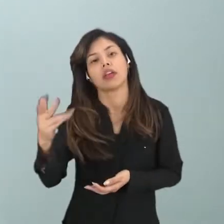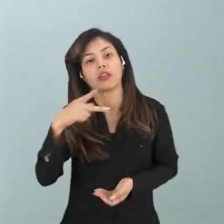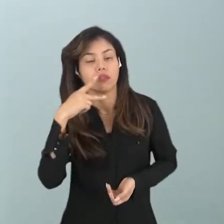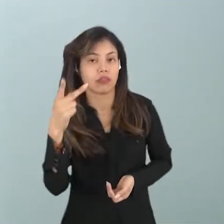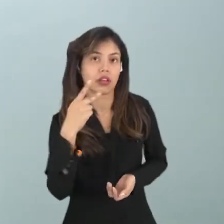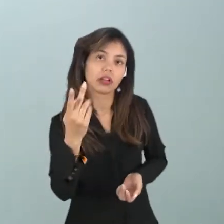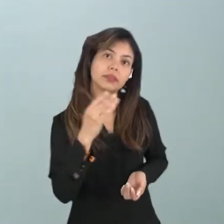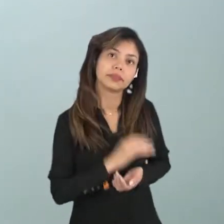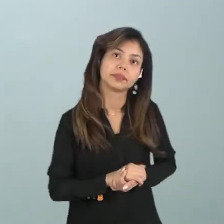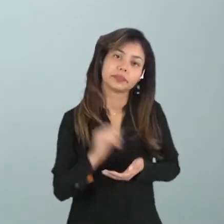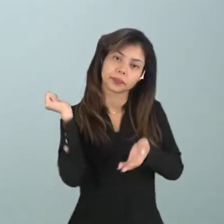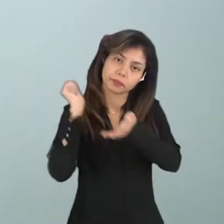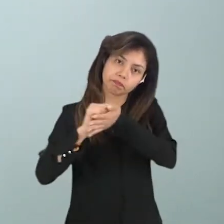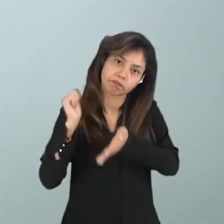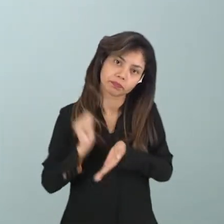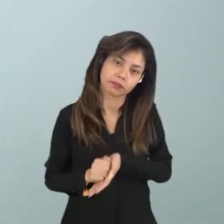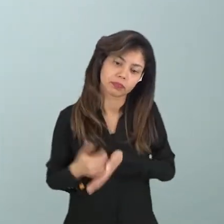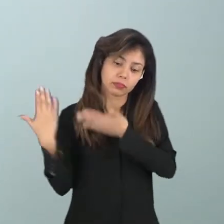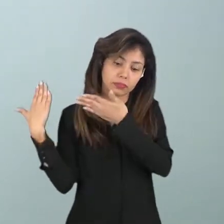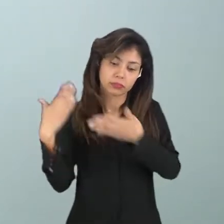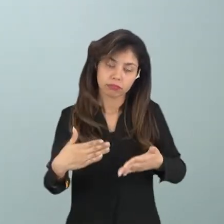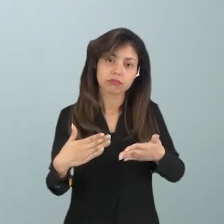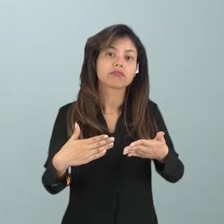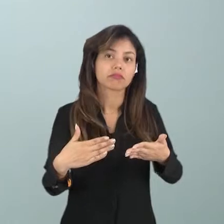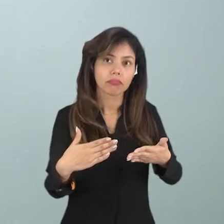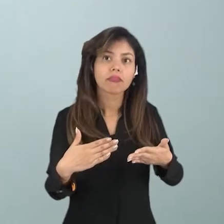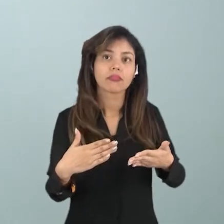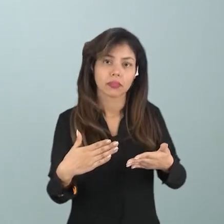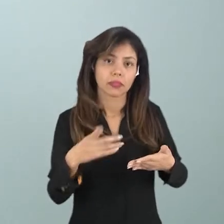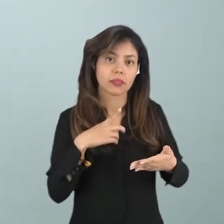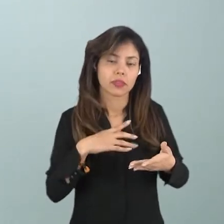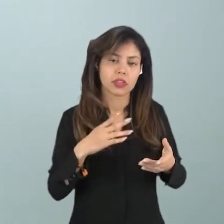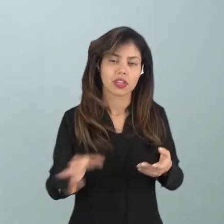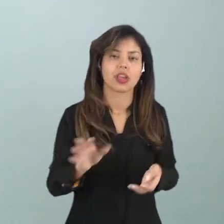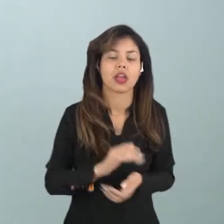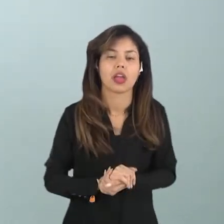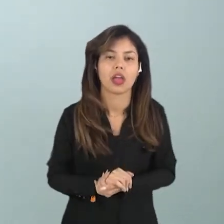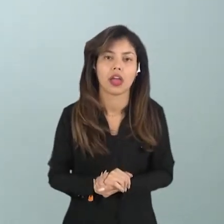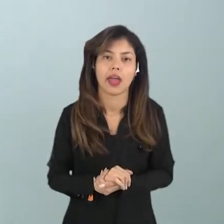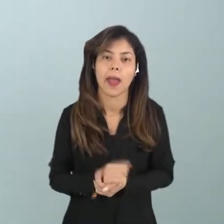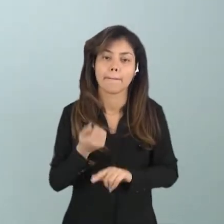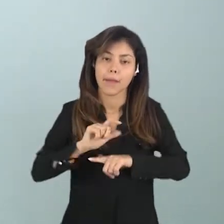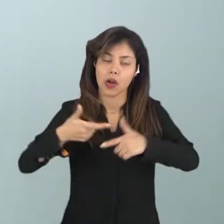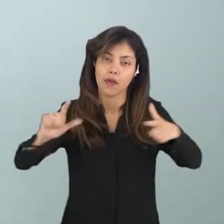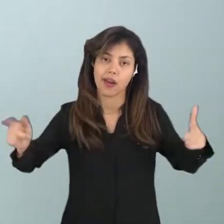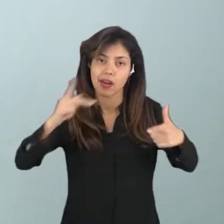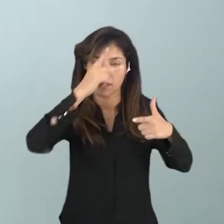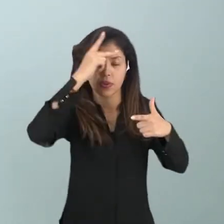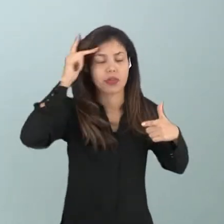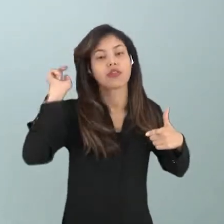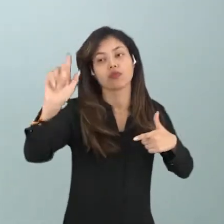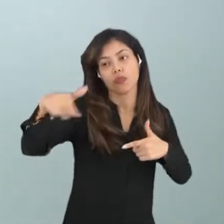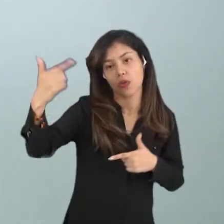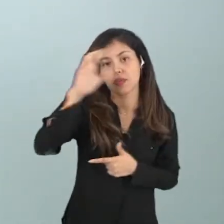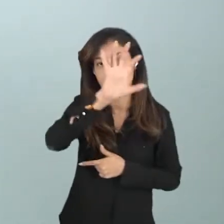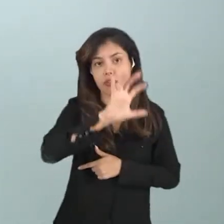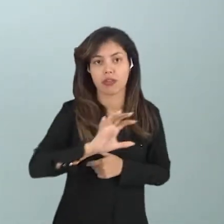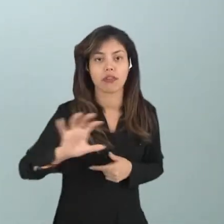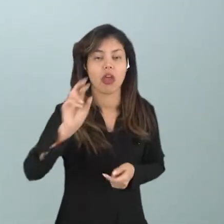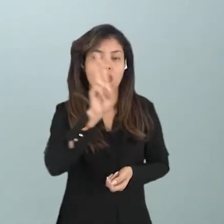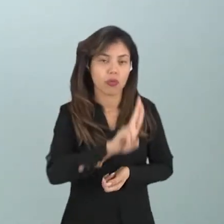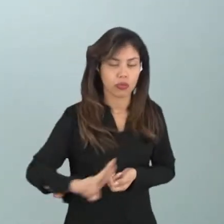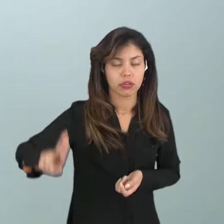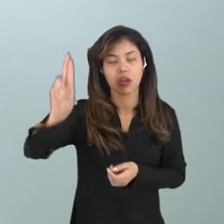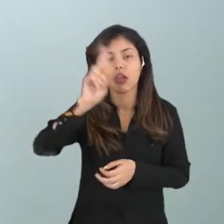forte nisso aí. Quando a gente fala nacionalista, é que às vezes um determinado território desse, é ocupado por uma maioria de uma outra nação. Aí eu estou